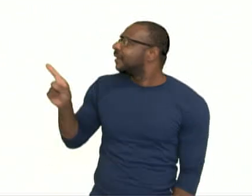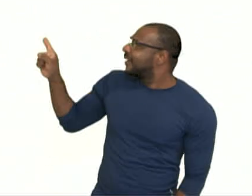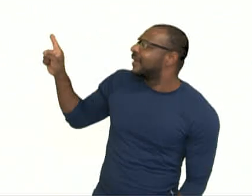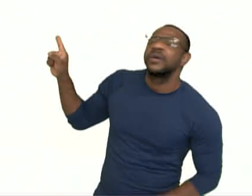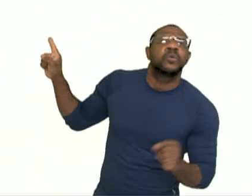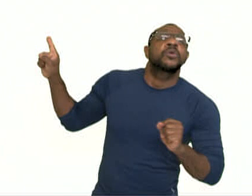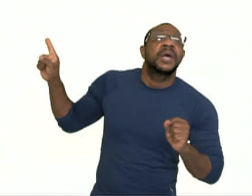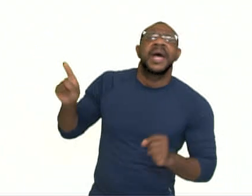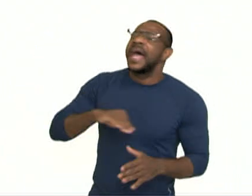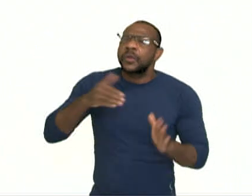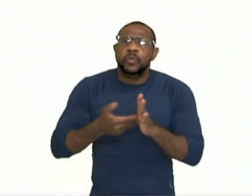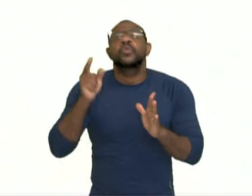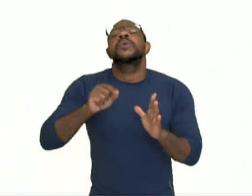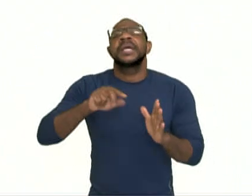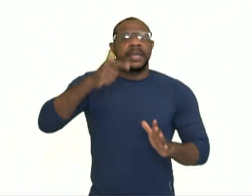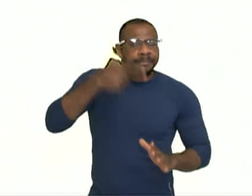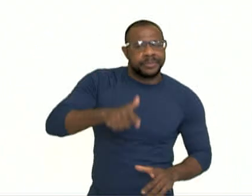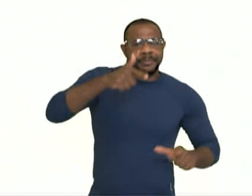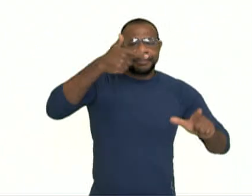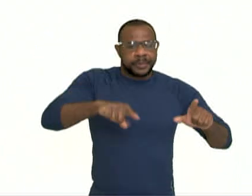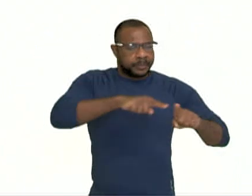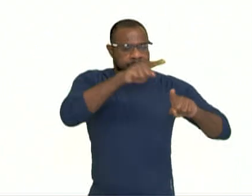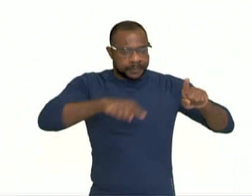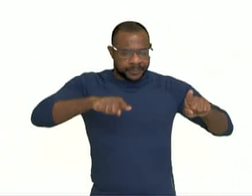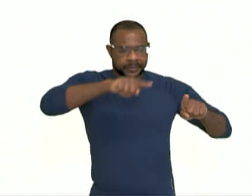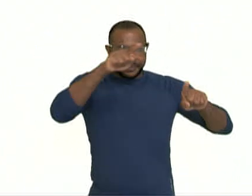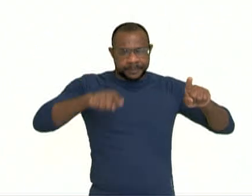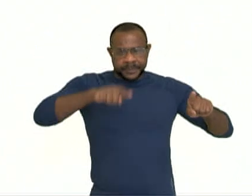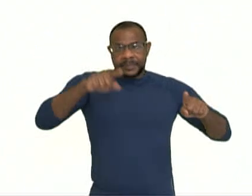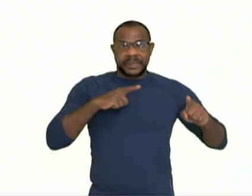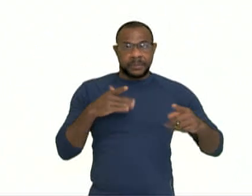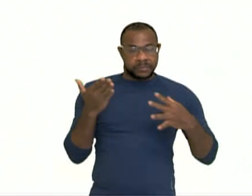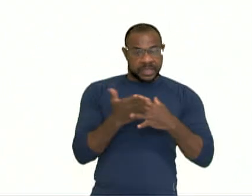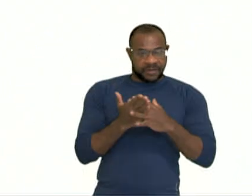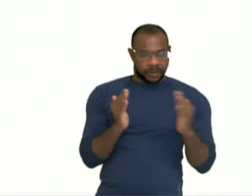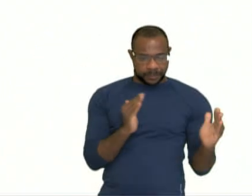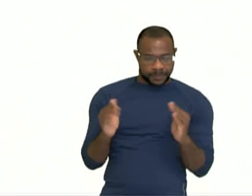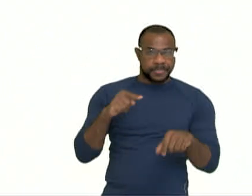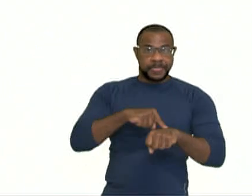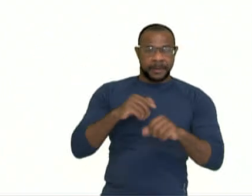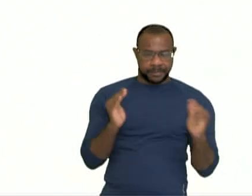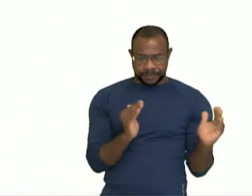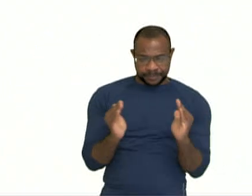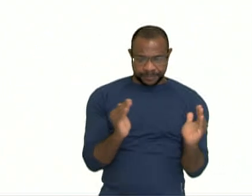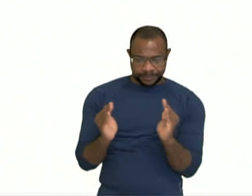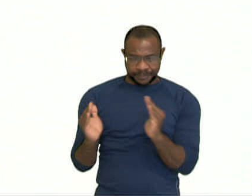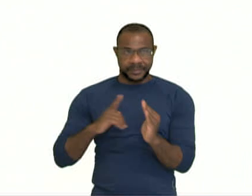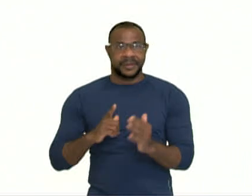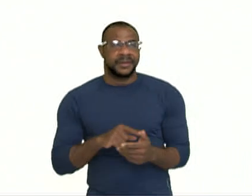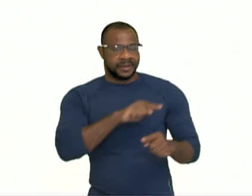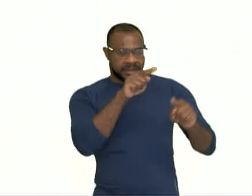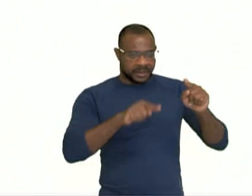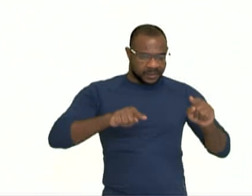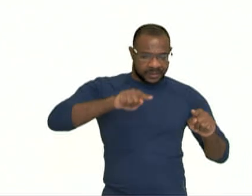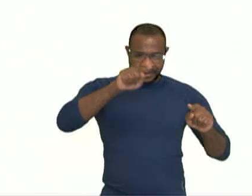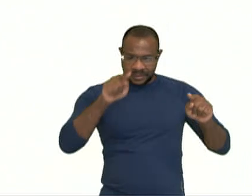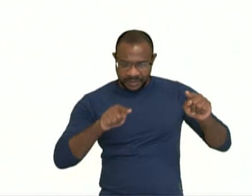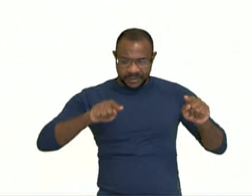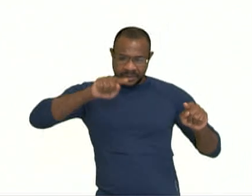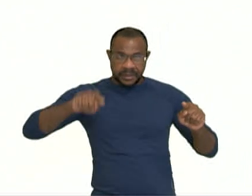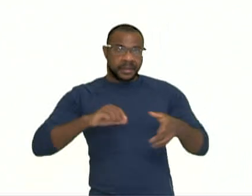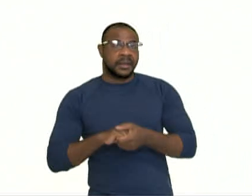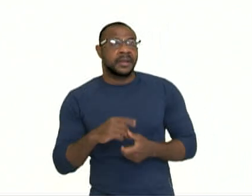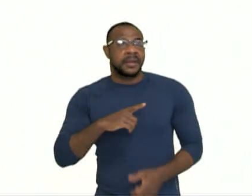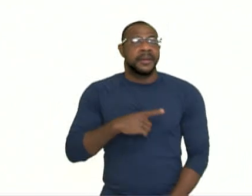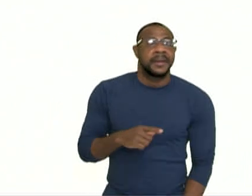que se repete, sempre após o mesmo intervalo de tempo. Então, o que nós temos de exemplo? Mais simples